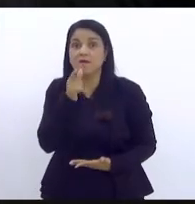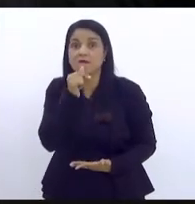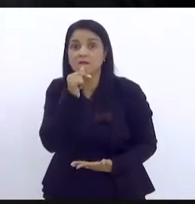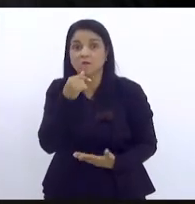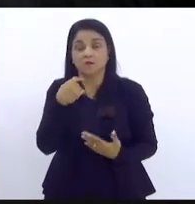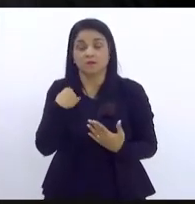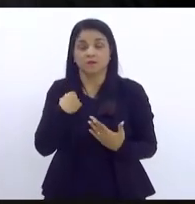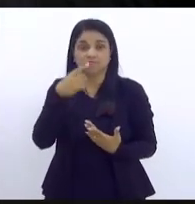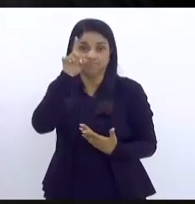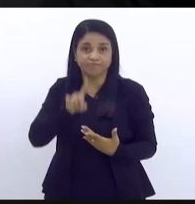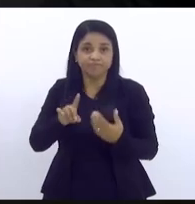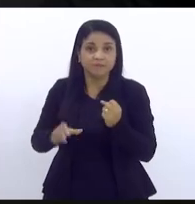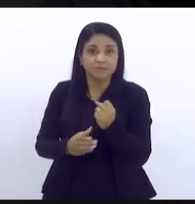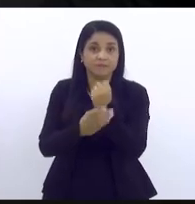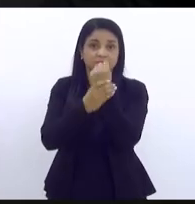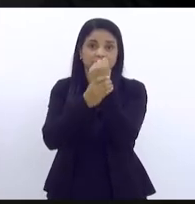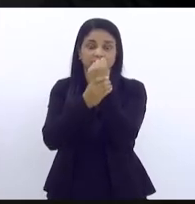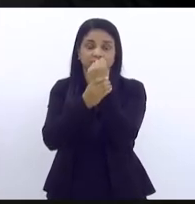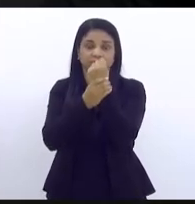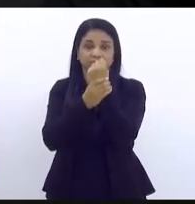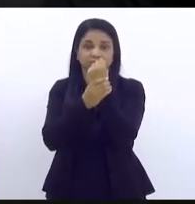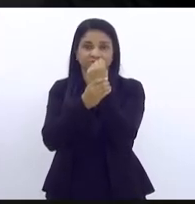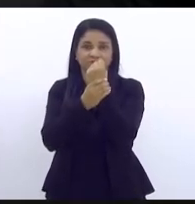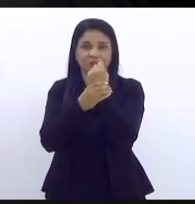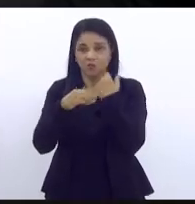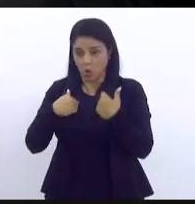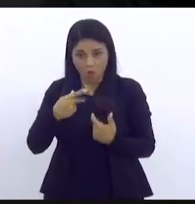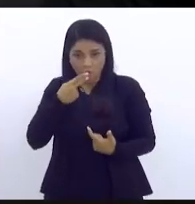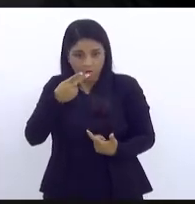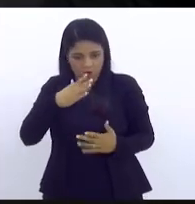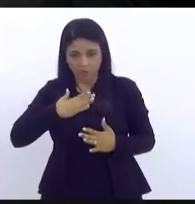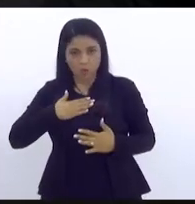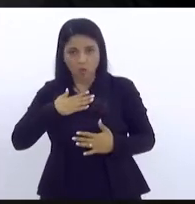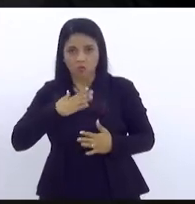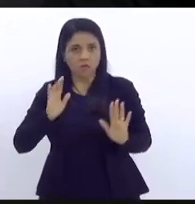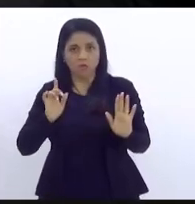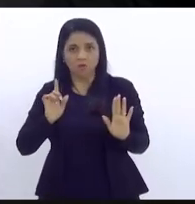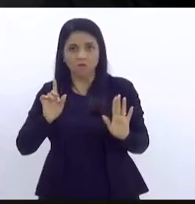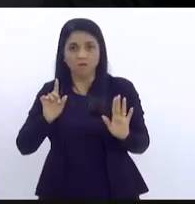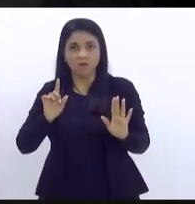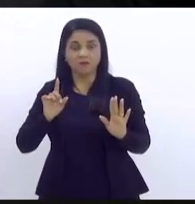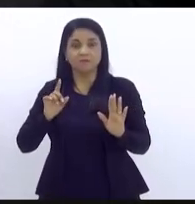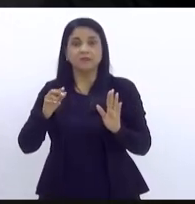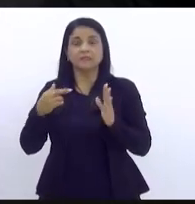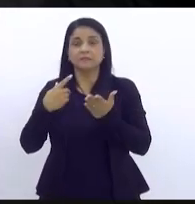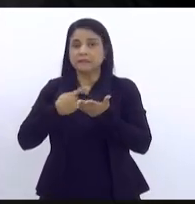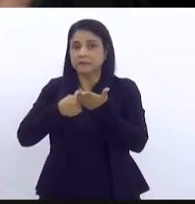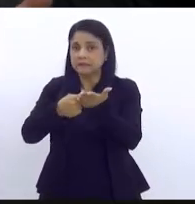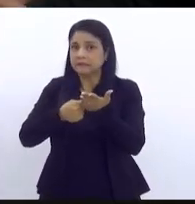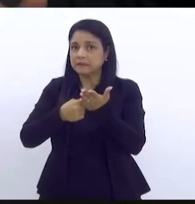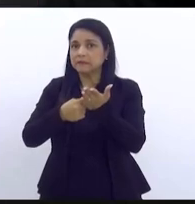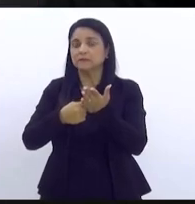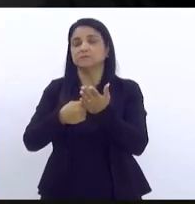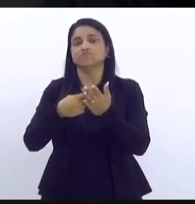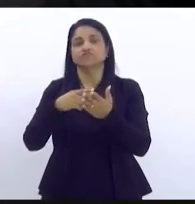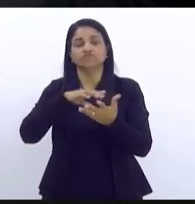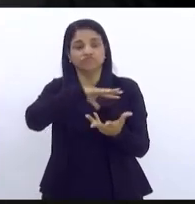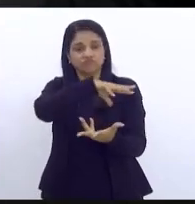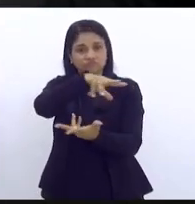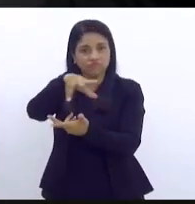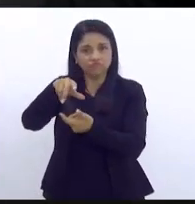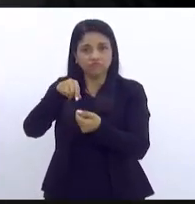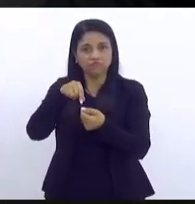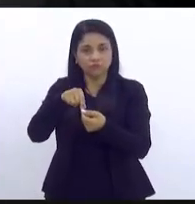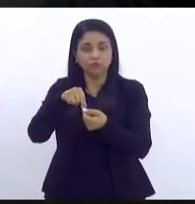um mínimo pra pessoa sobreviver e não sou eu que eu tô falando não isso aí tem tratados internacionais de direitos humanos decisões internacionais que